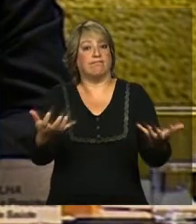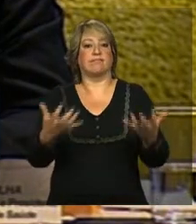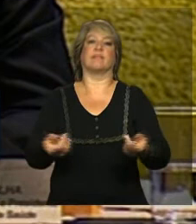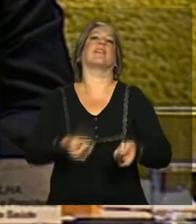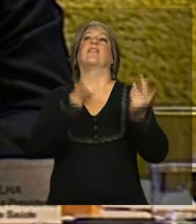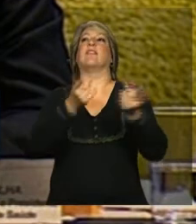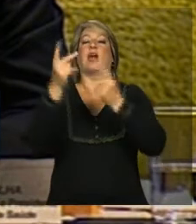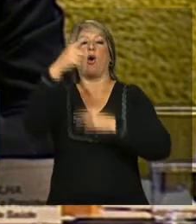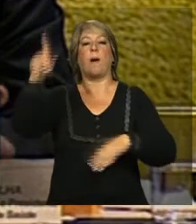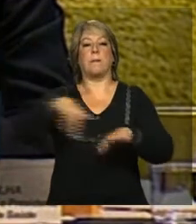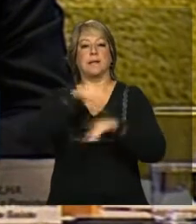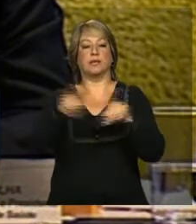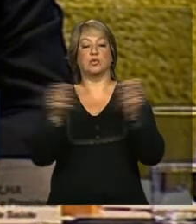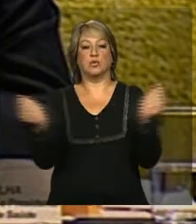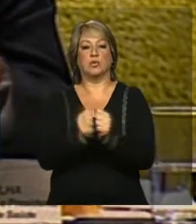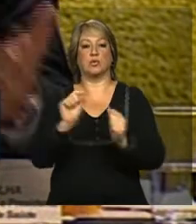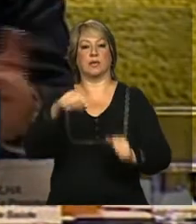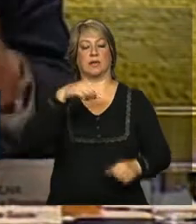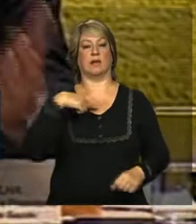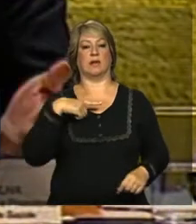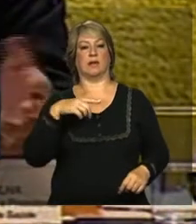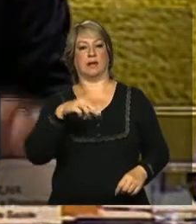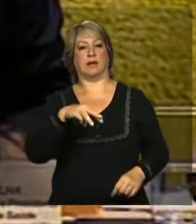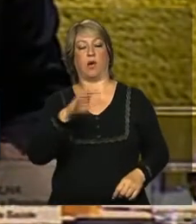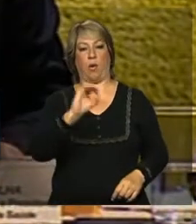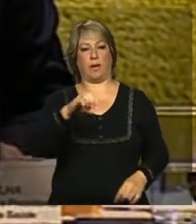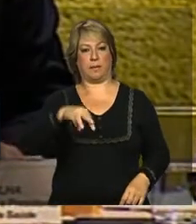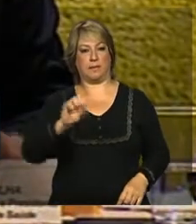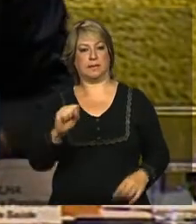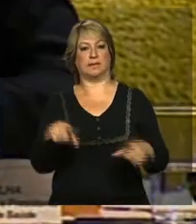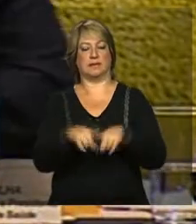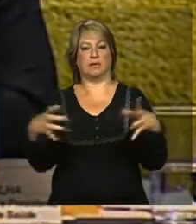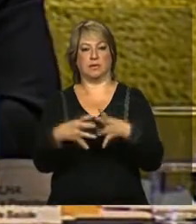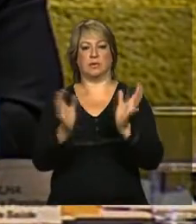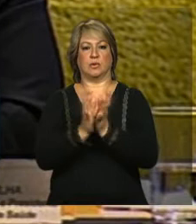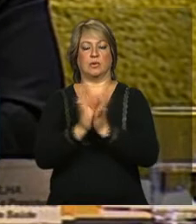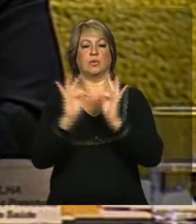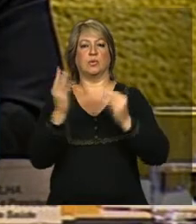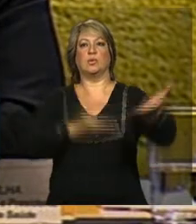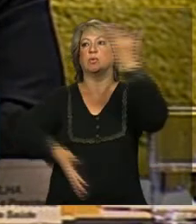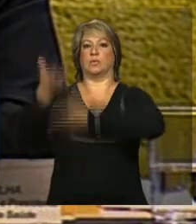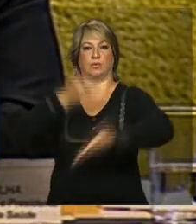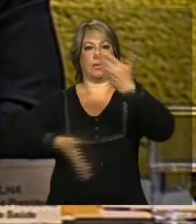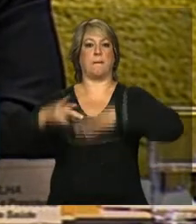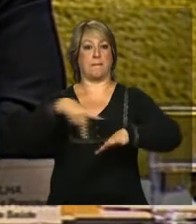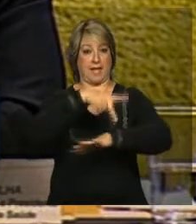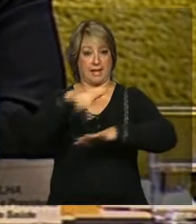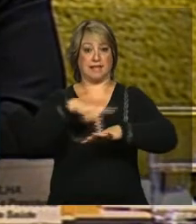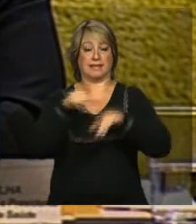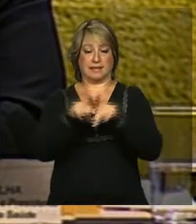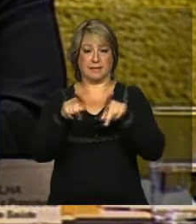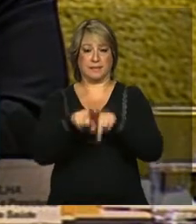países em ações junto com ms Qual a passou mesmo ações bilaterais com os países e